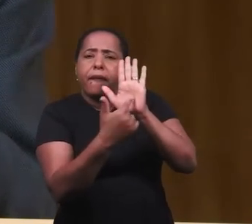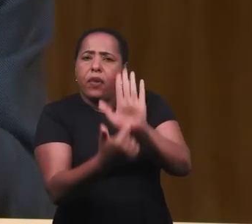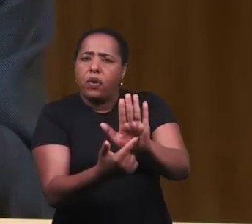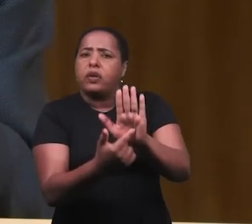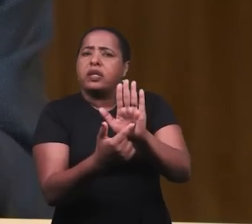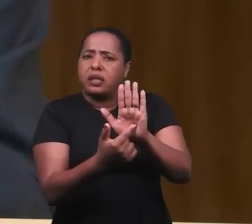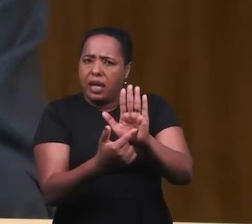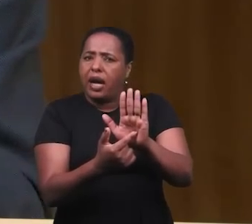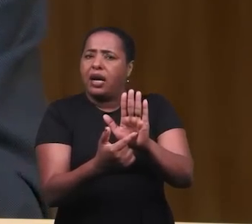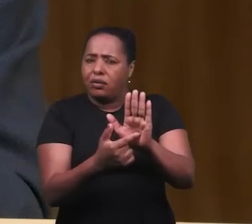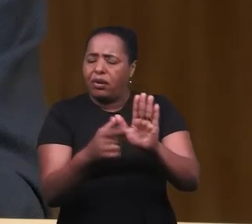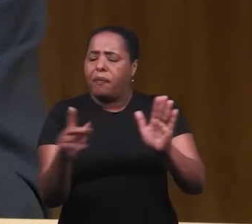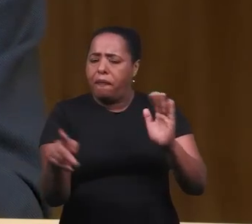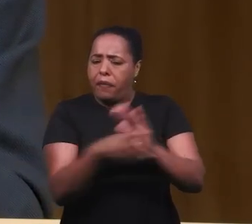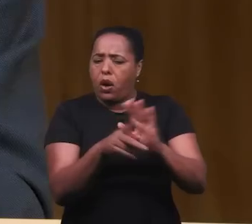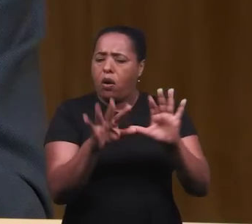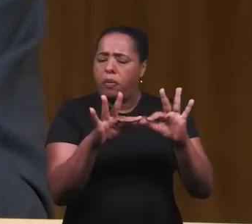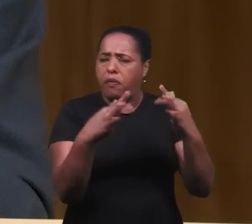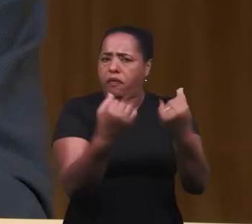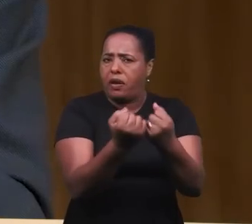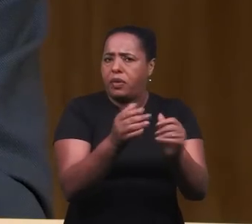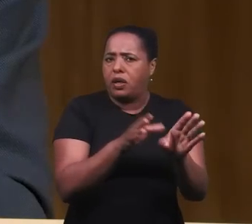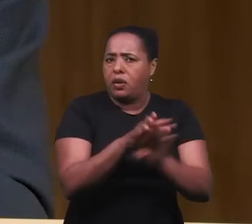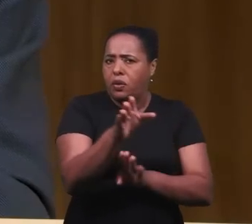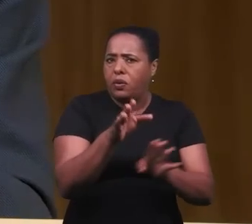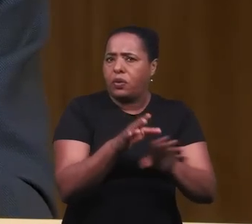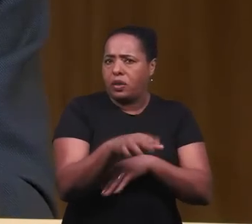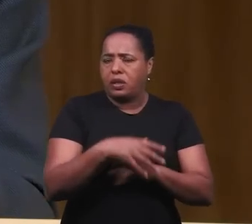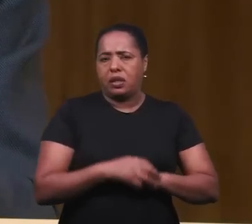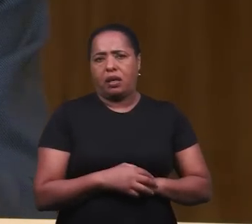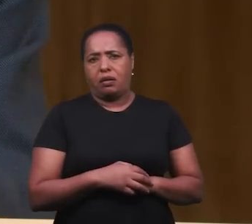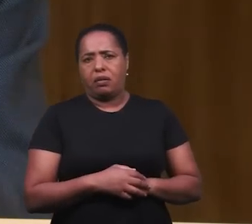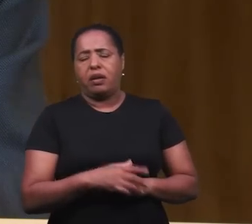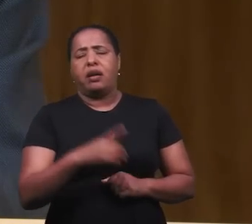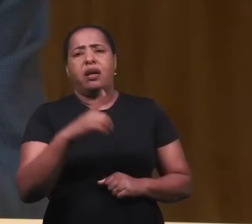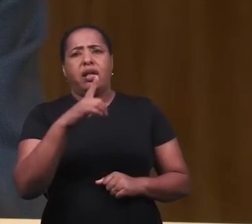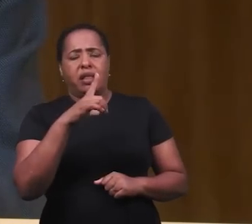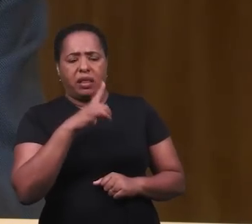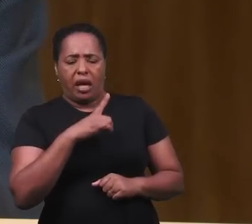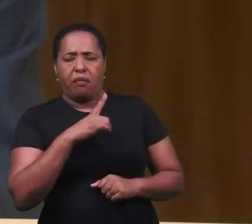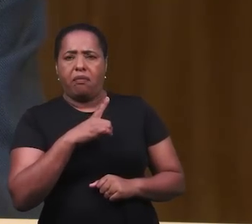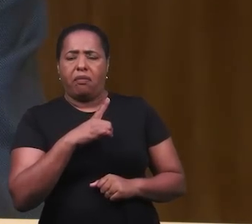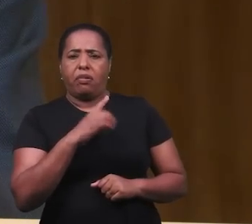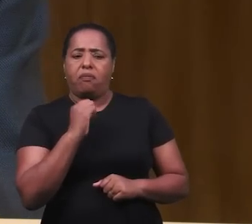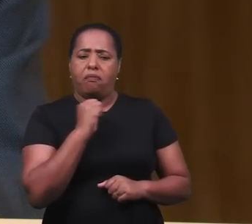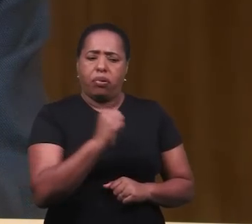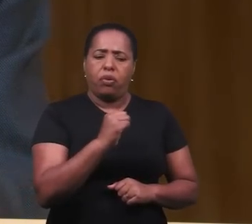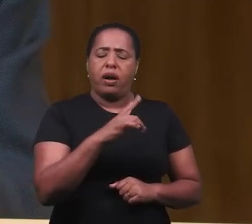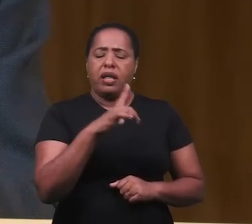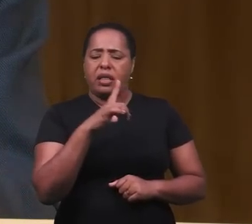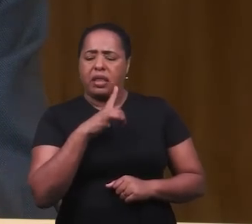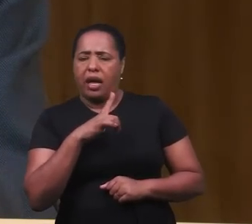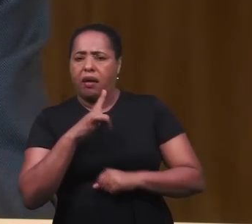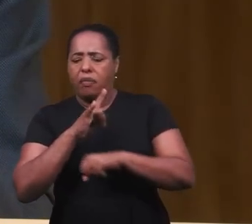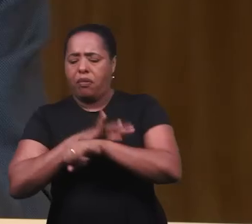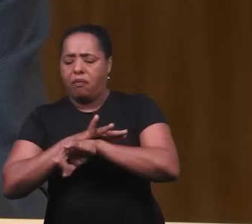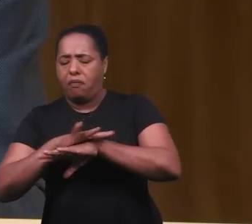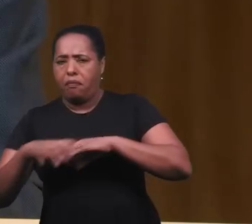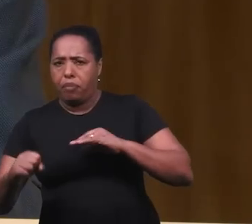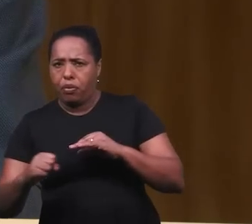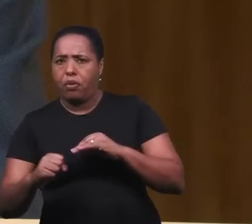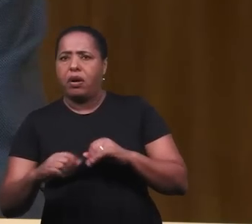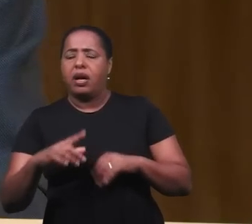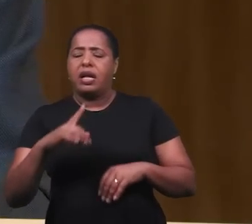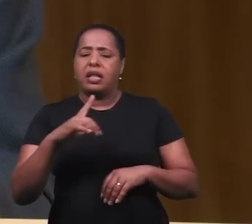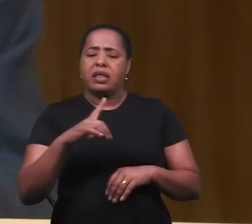exemplo aqui se aplica muito à família. Quando ele fala assim, por exemplo, há tempo de matar. É até uma expressão tão forte, né? Forte. E é tempo